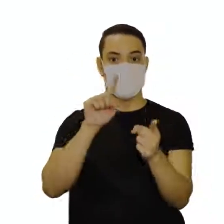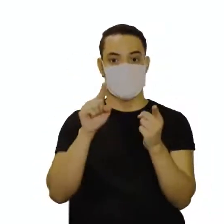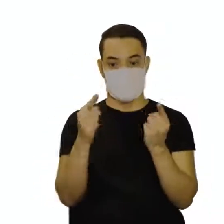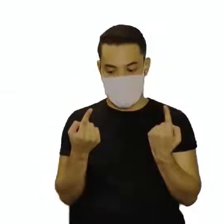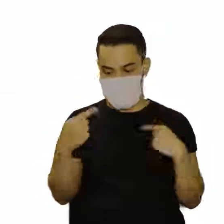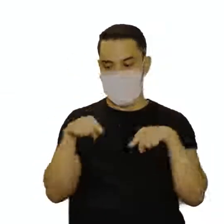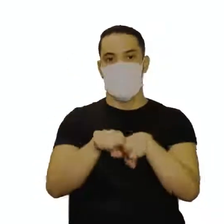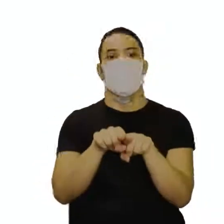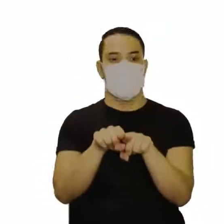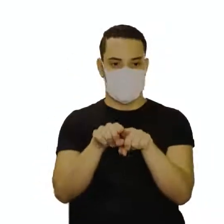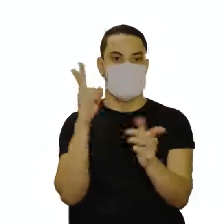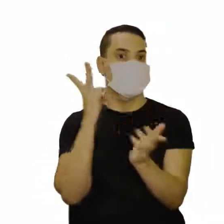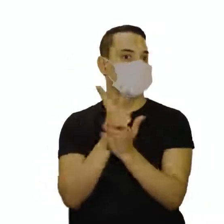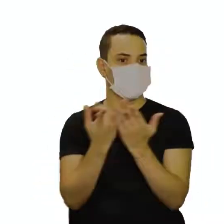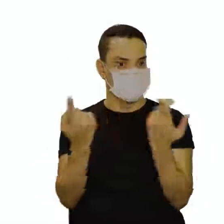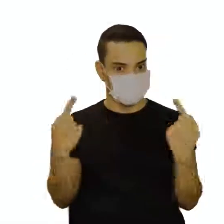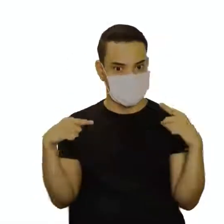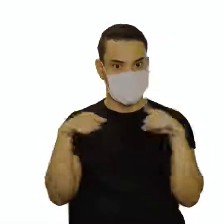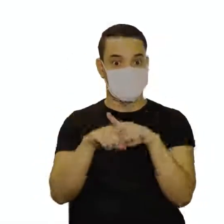olha só,